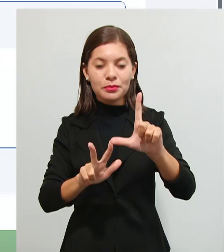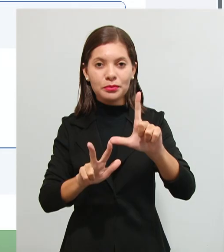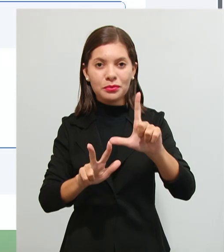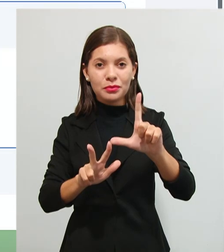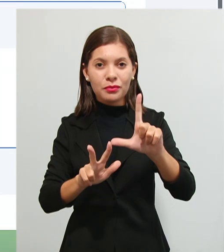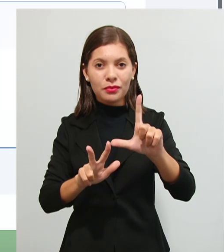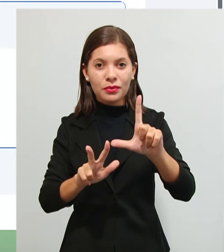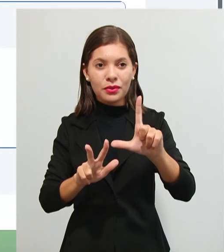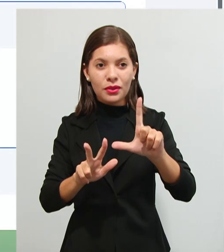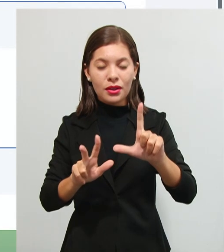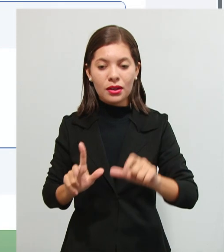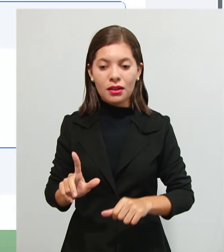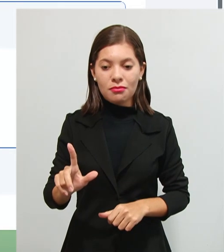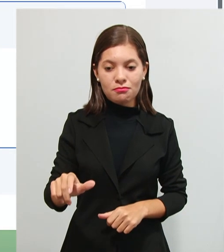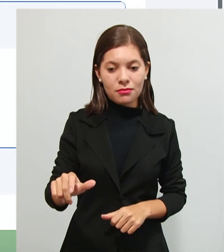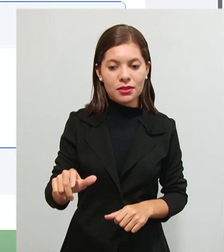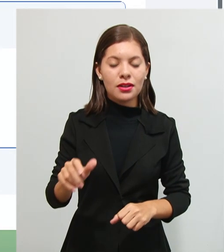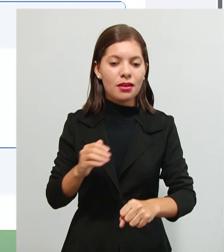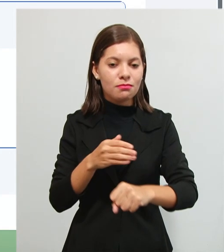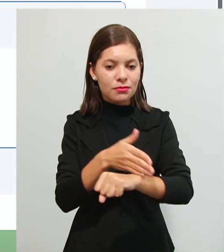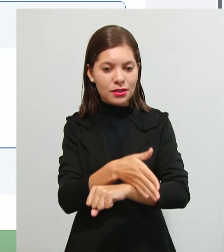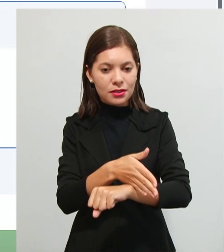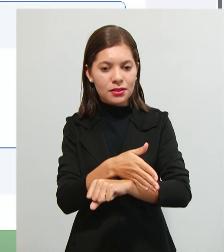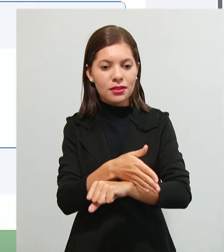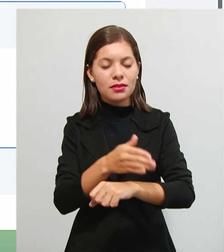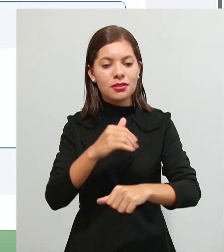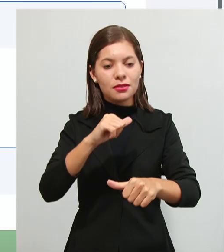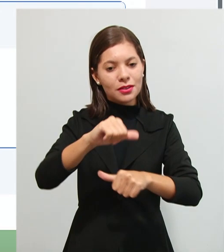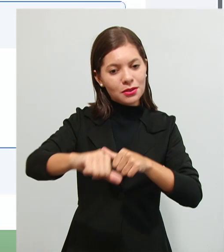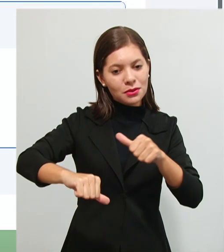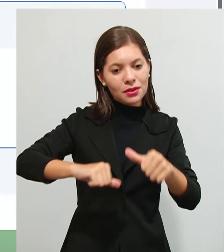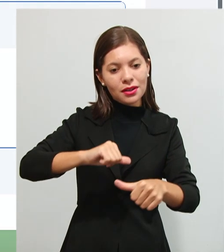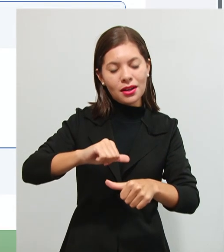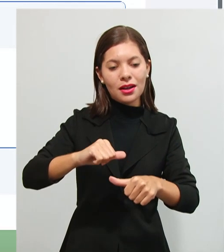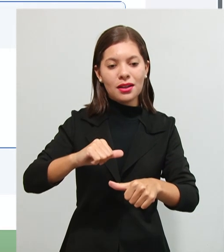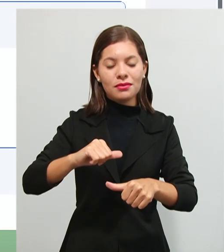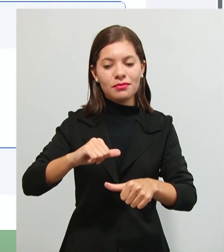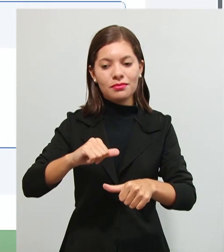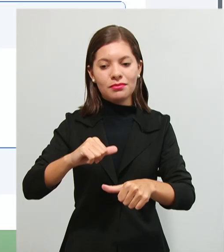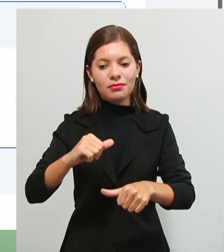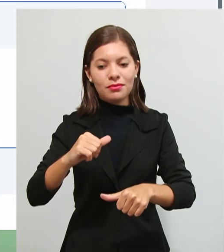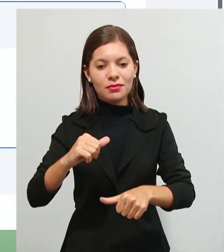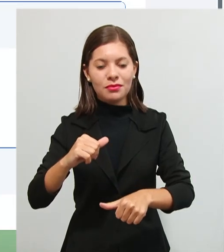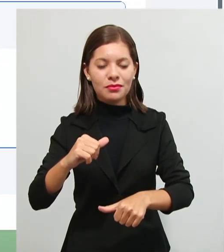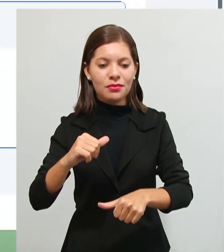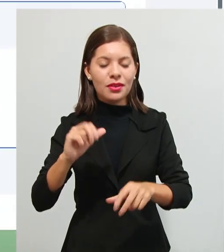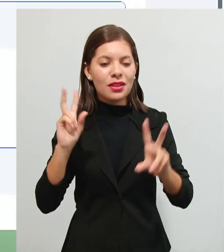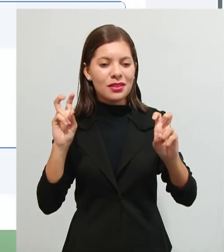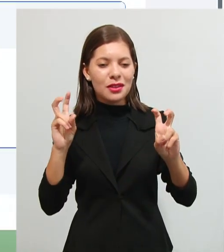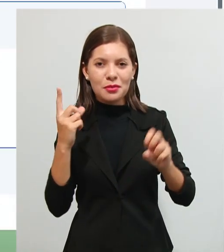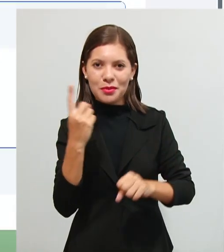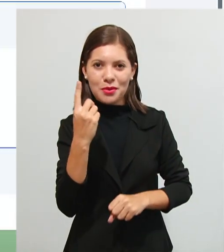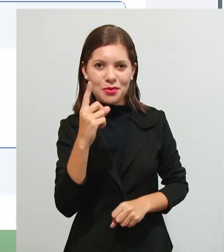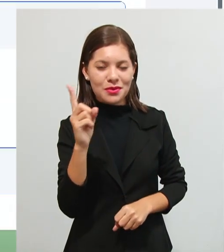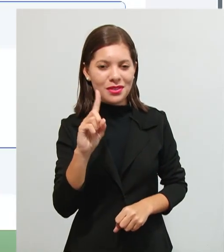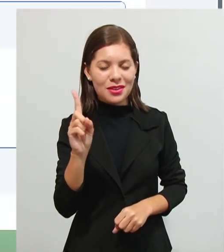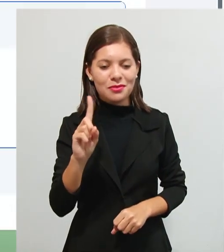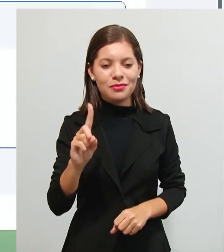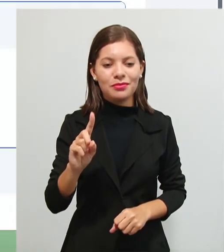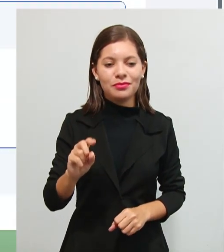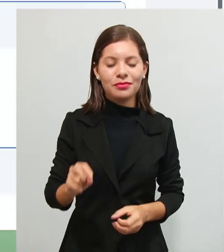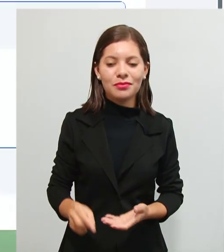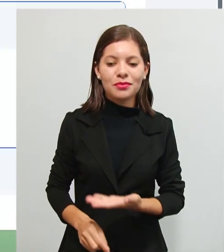Quando eu dou Enter, ele observa que ele já vai trocar, em vez de tópico 1, agora já tem o tópico da nossa disciplina. Então vamos